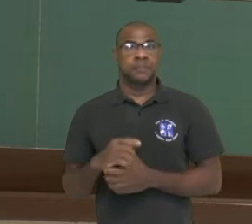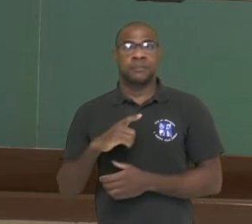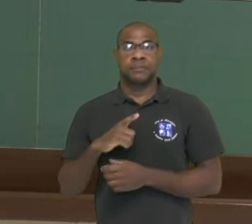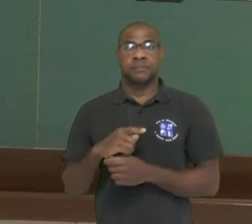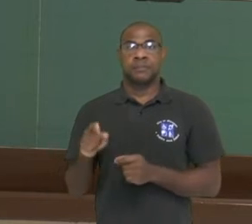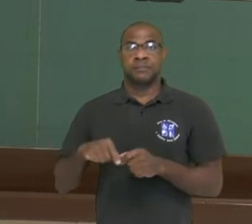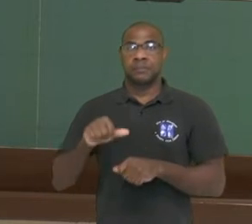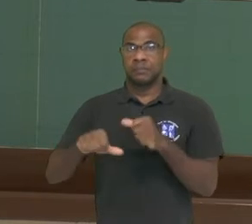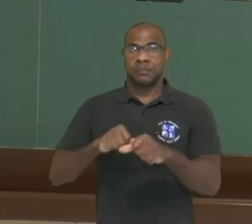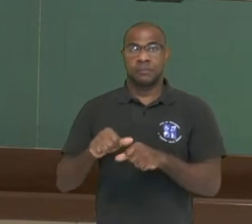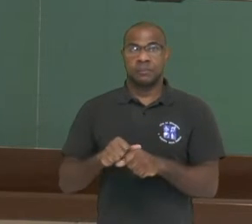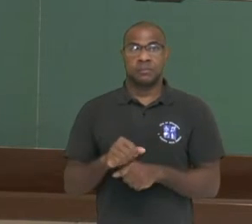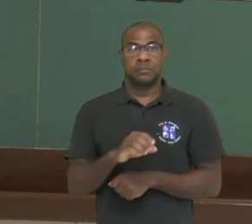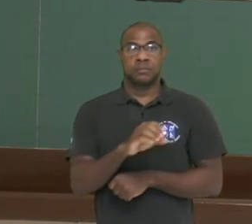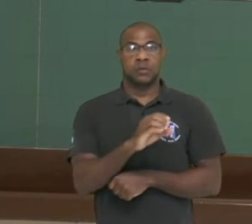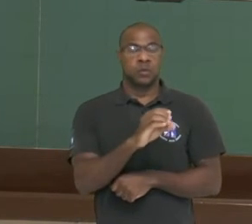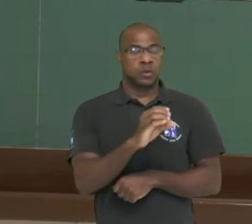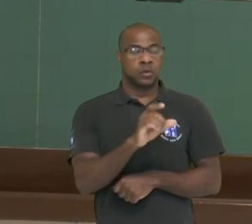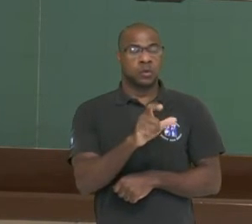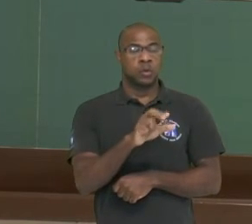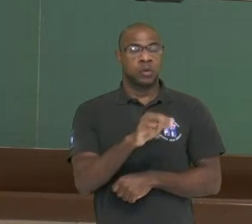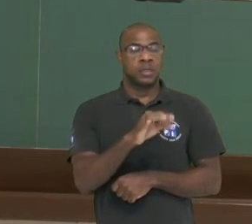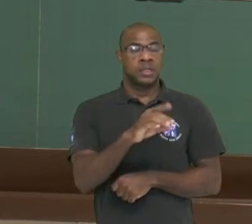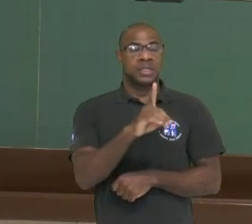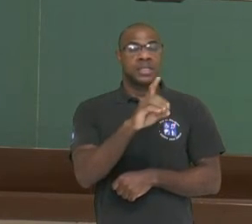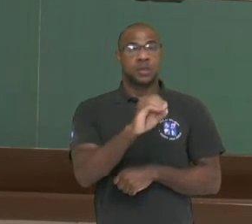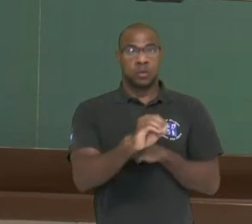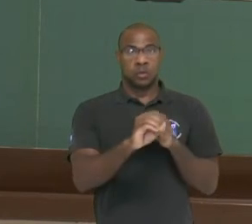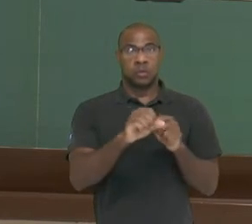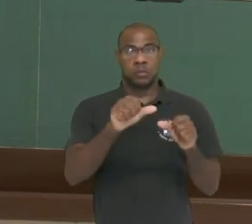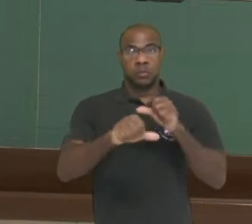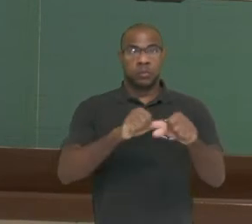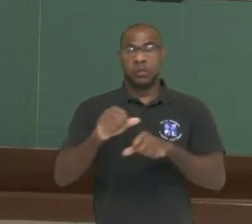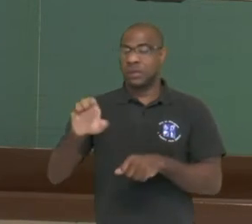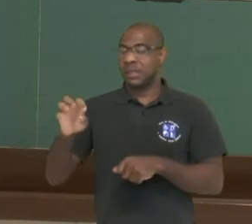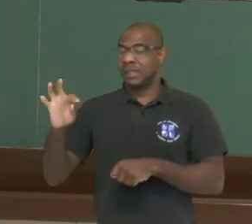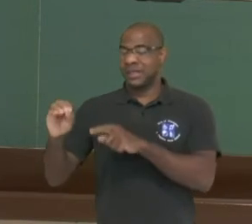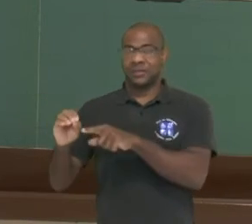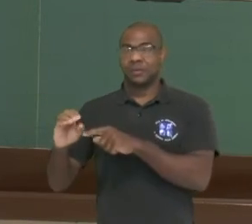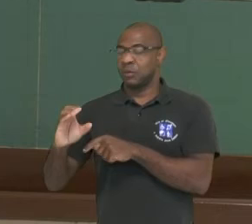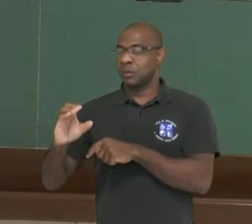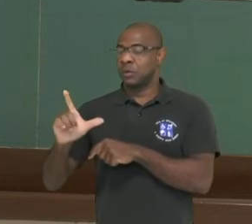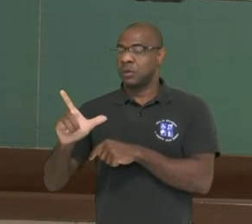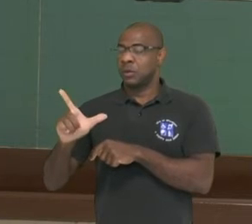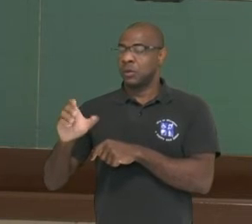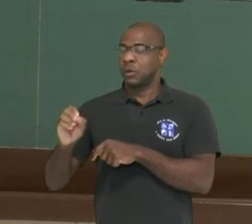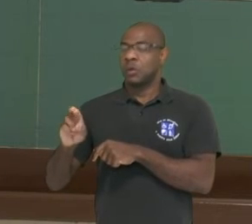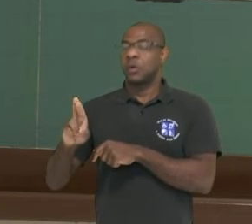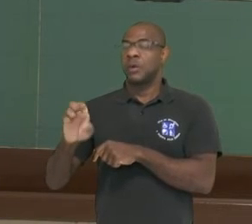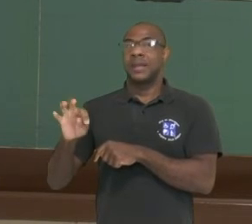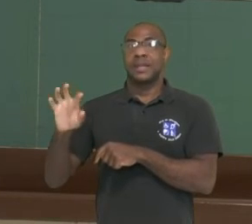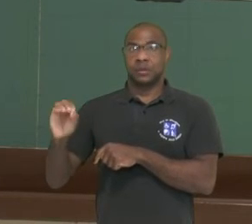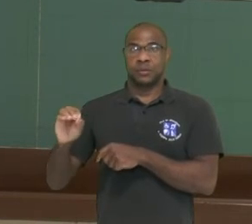virou cloreto. Então, cloreto de sódio. E é o nome do cátion no finalzinho, certo?